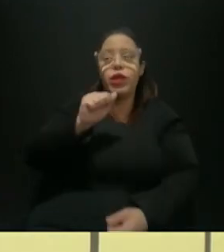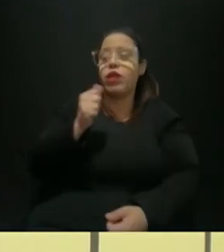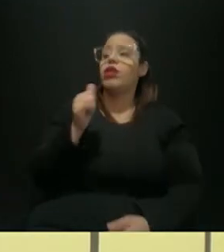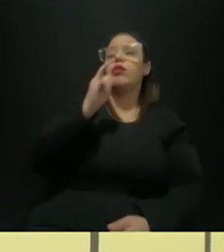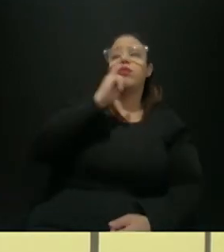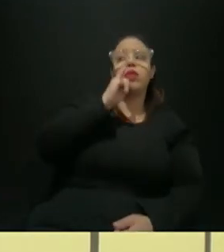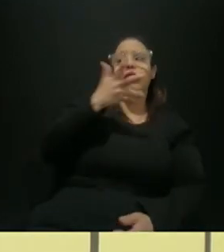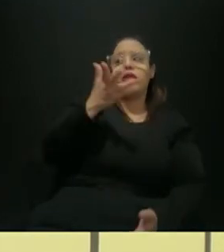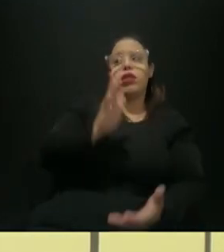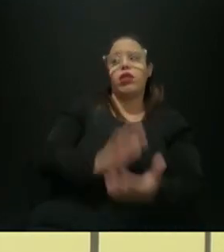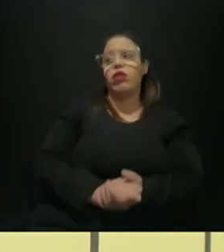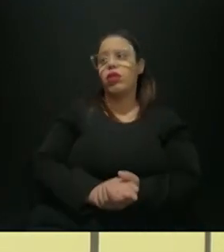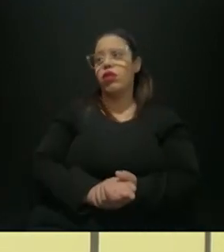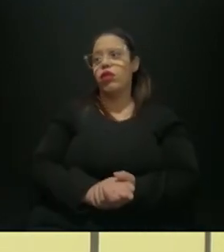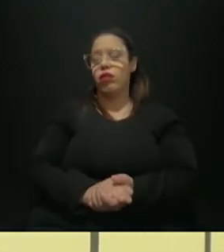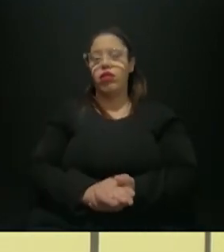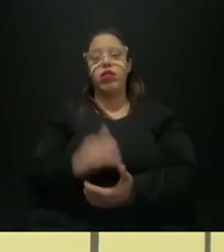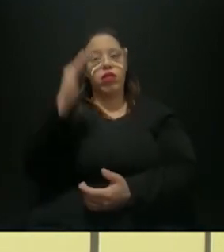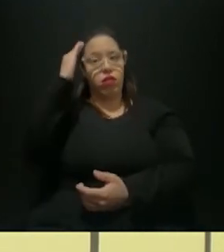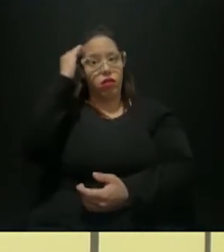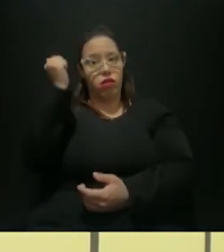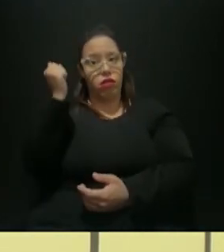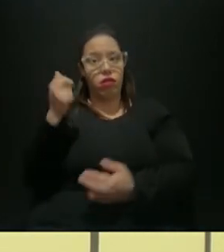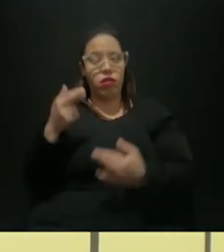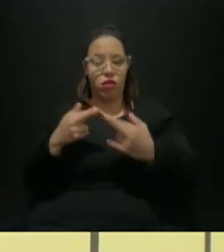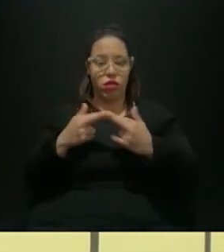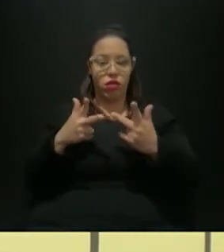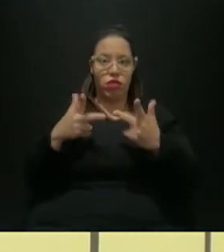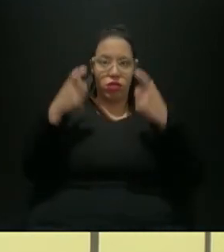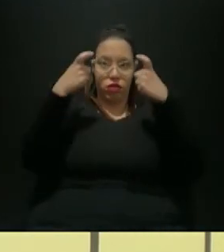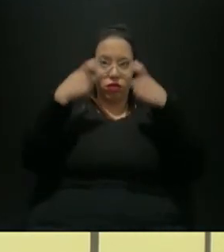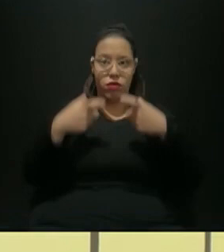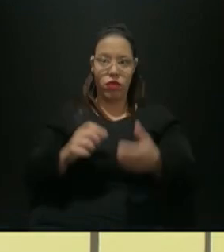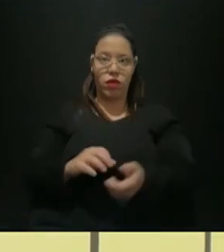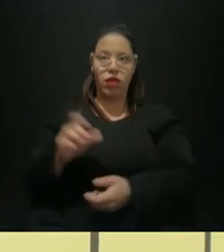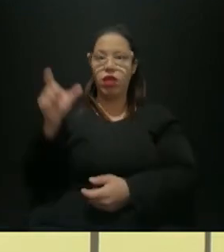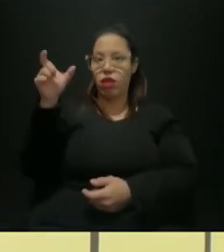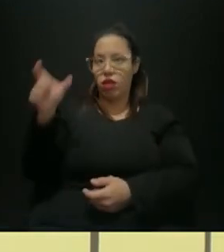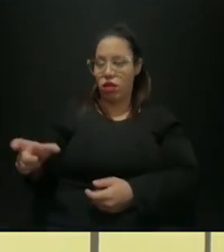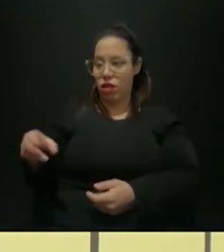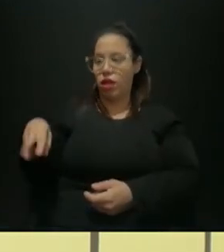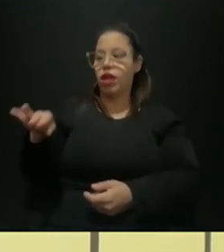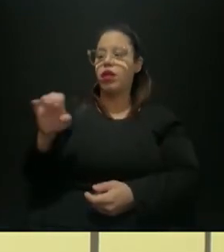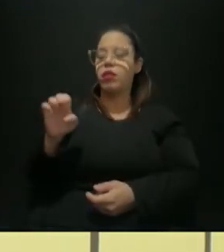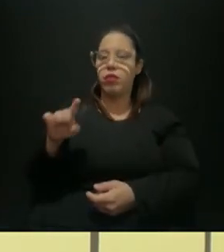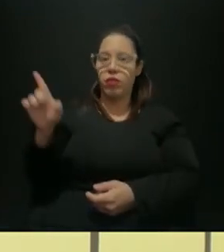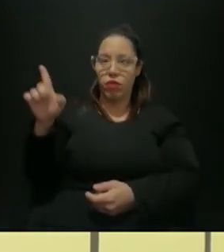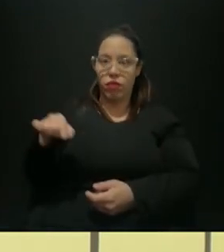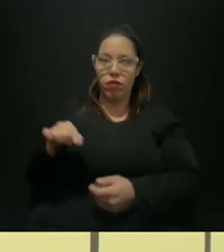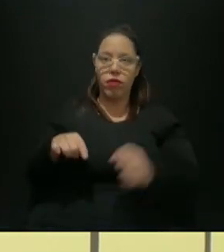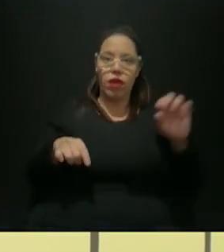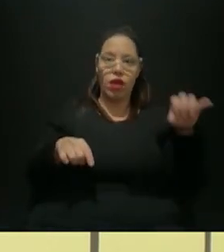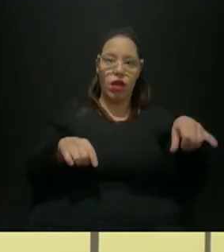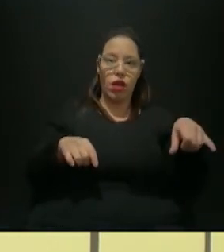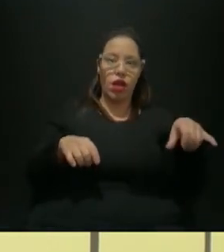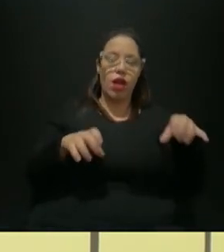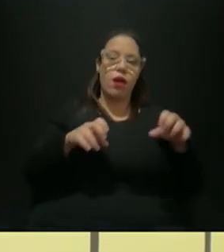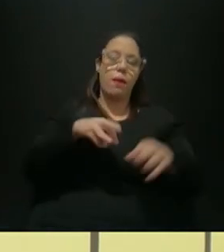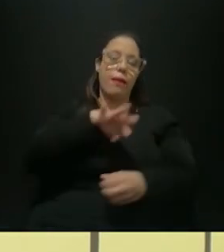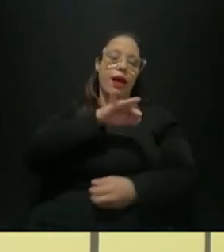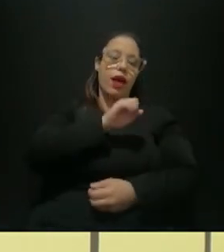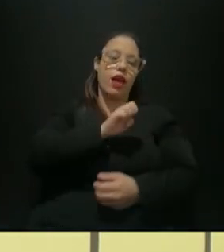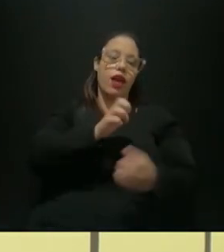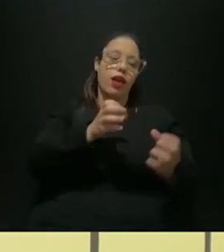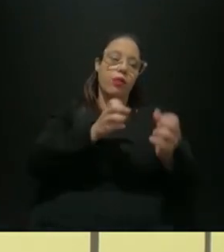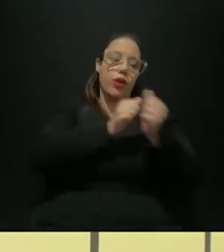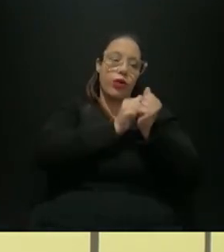eles sabem, e alguns até diferenciam pra gente. Essa é a minha mãe, essa é a minha mãe acolhedora, né? Que legal. Mas